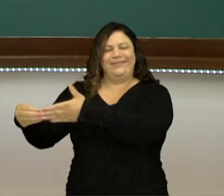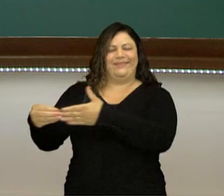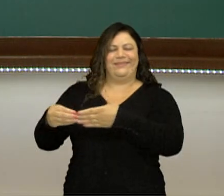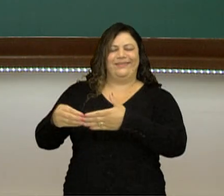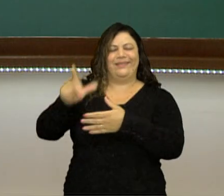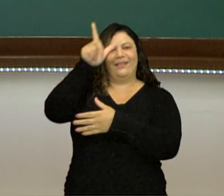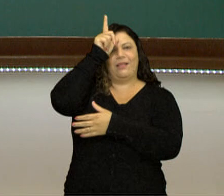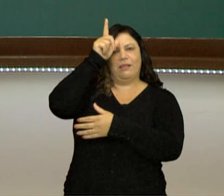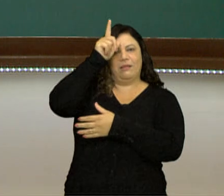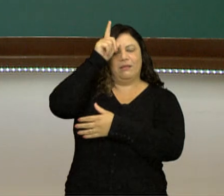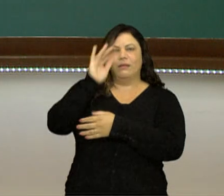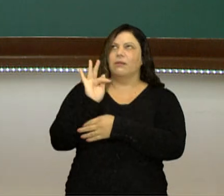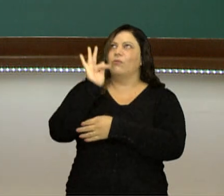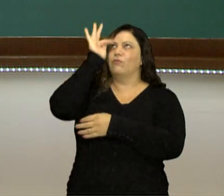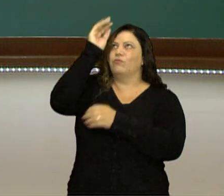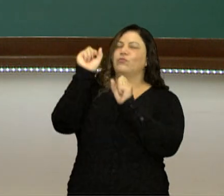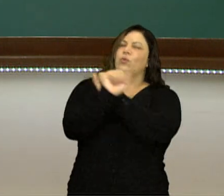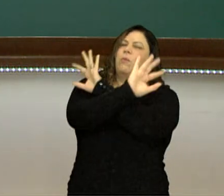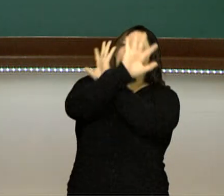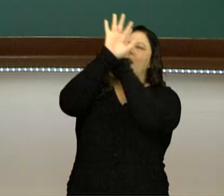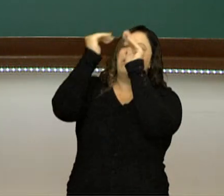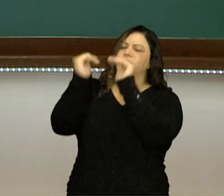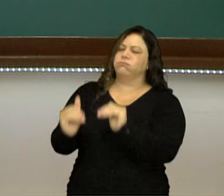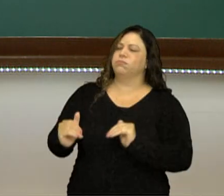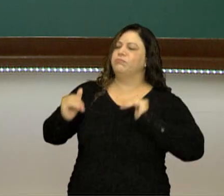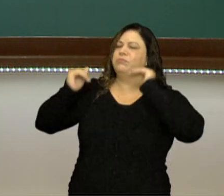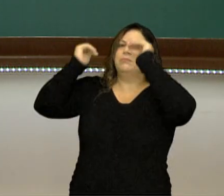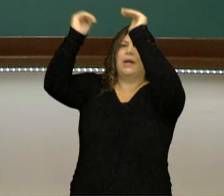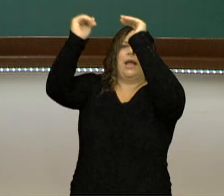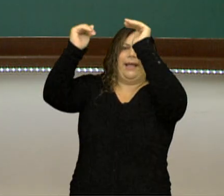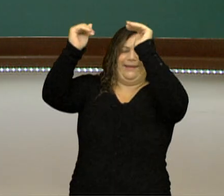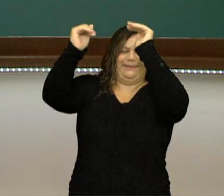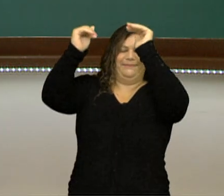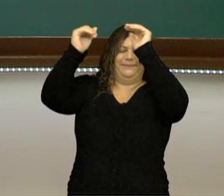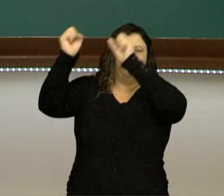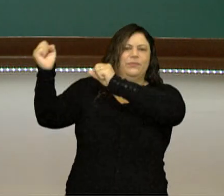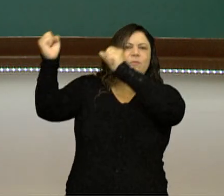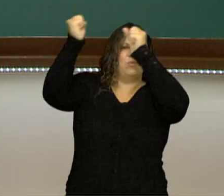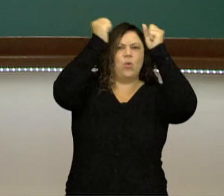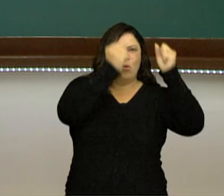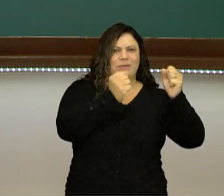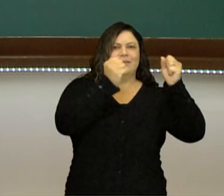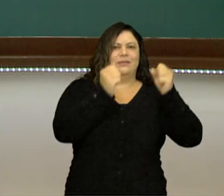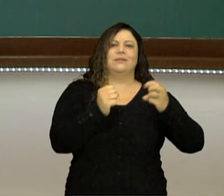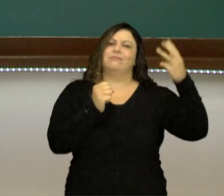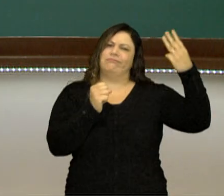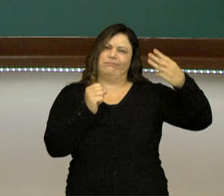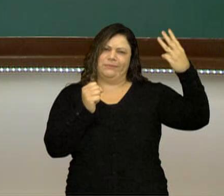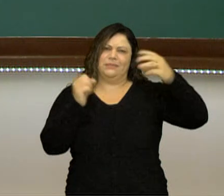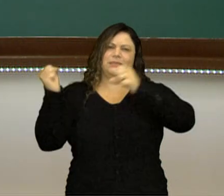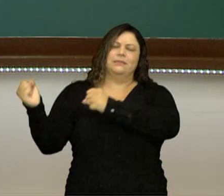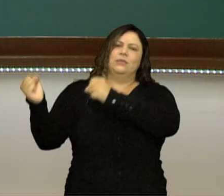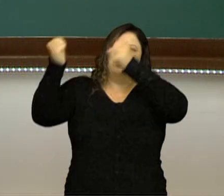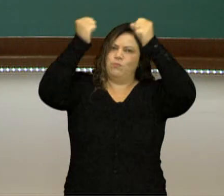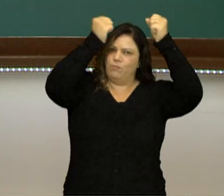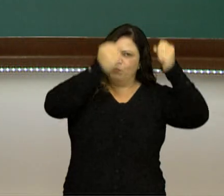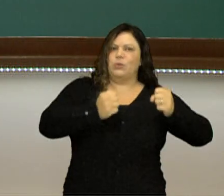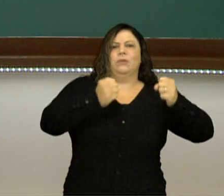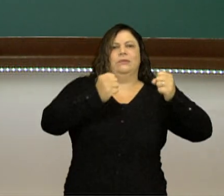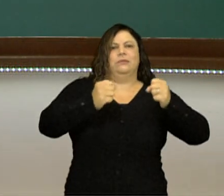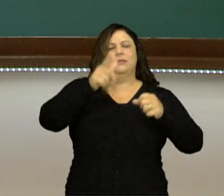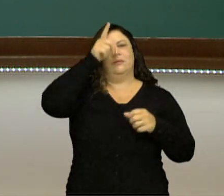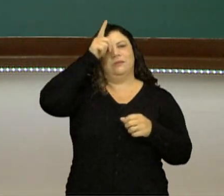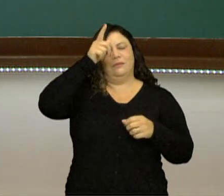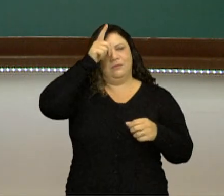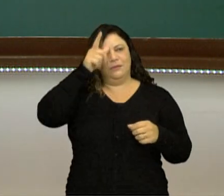Alemanha para o futuro glorioso, para o terceiro Império Alemão, ou seja, o terceiro Reich. Hitler, então,